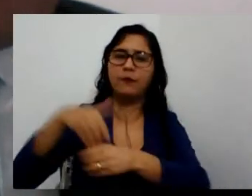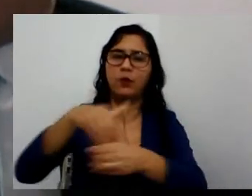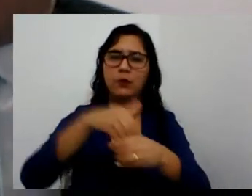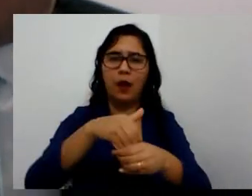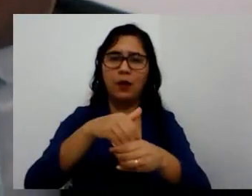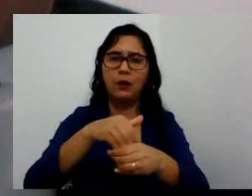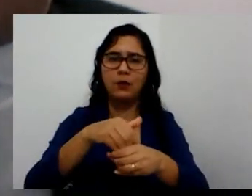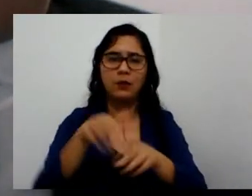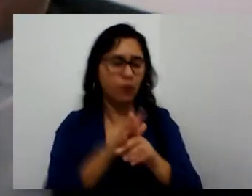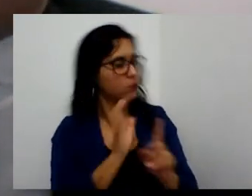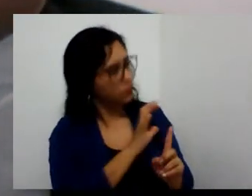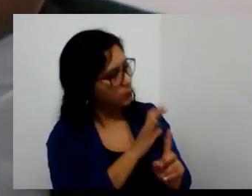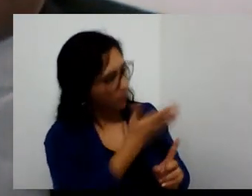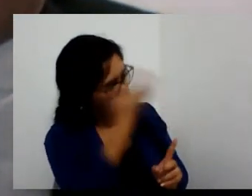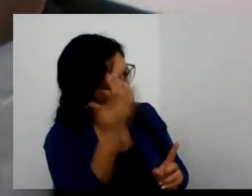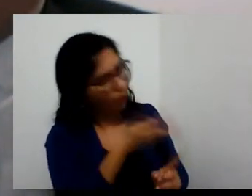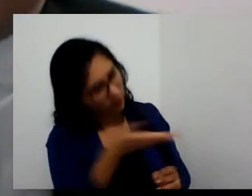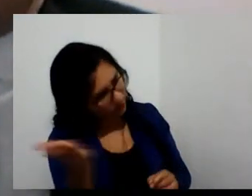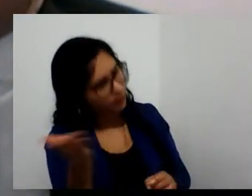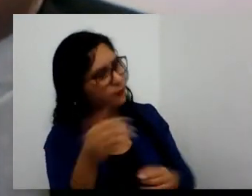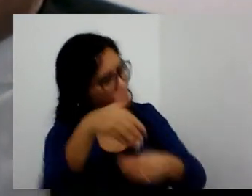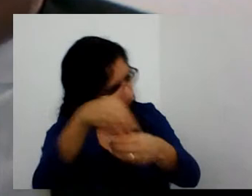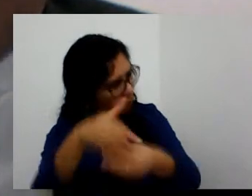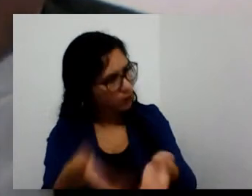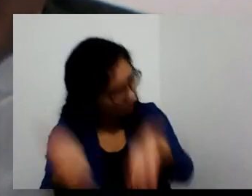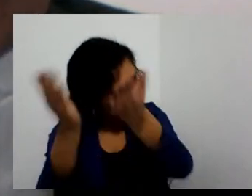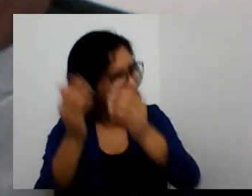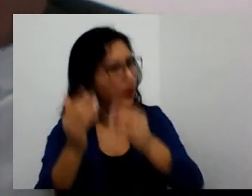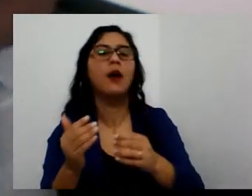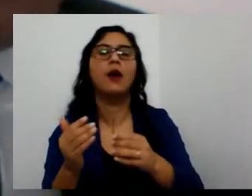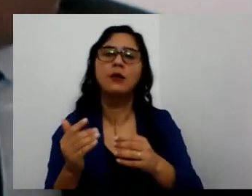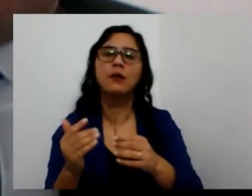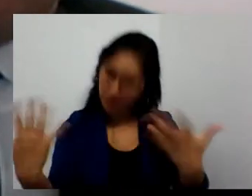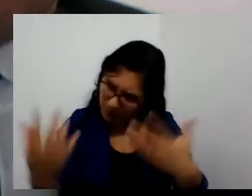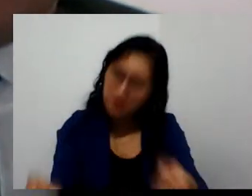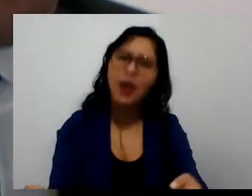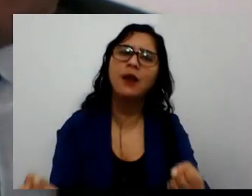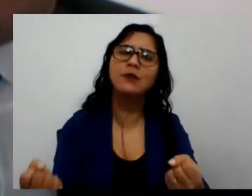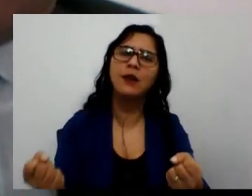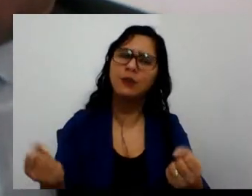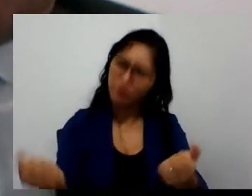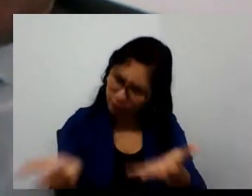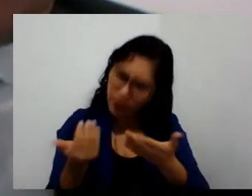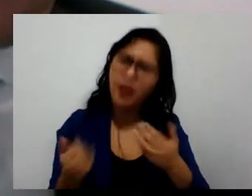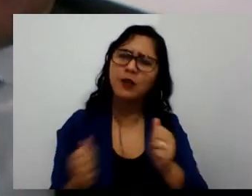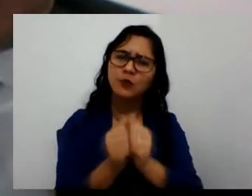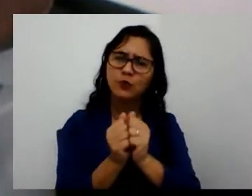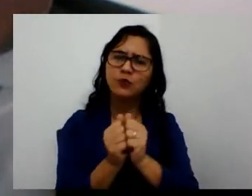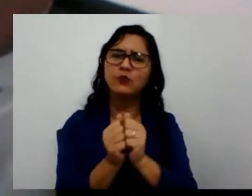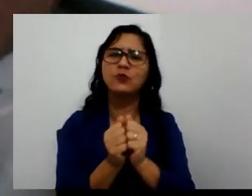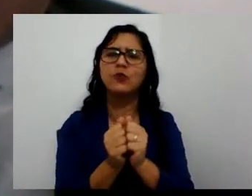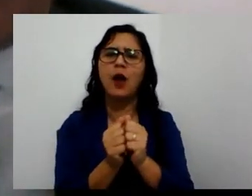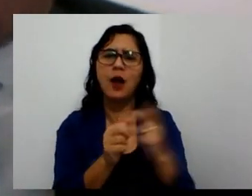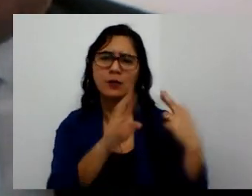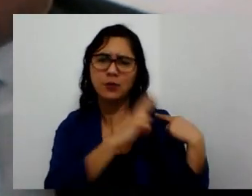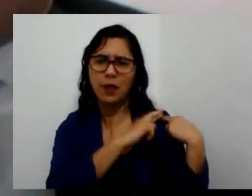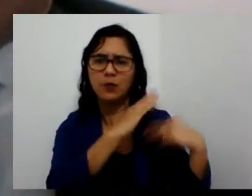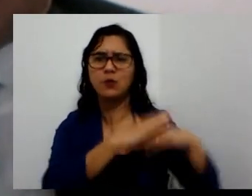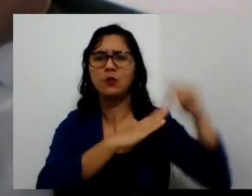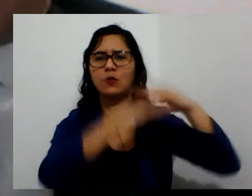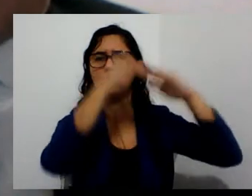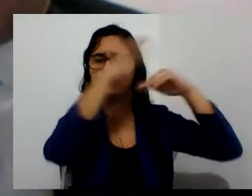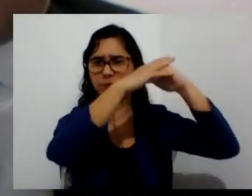os demais para que votem junto, abracem junto conosco a responsabilidade de